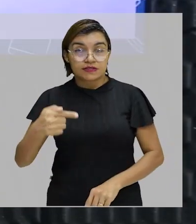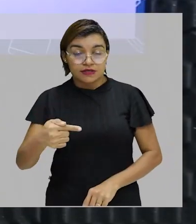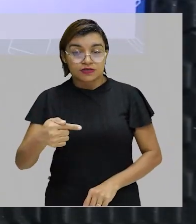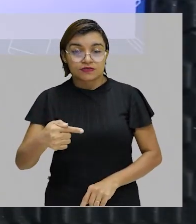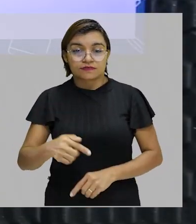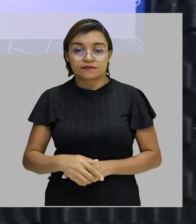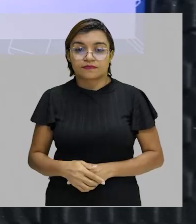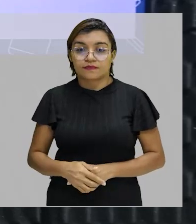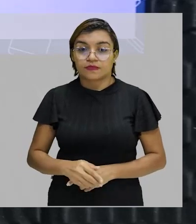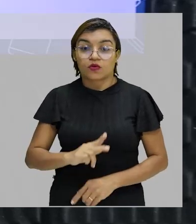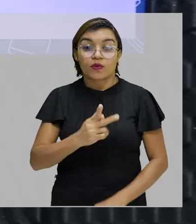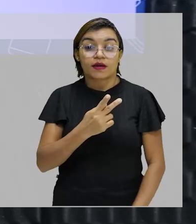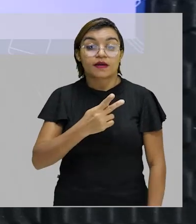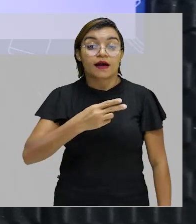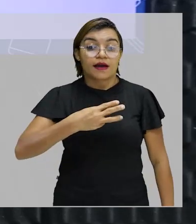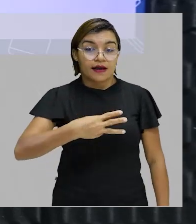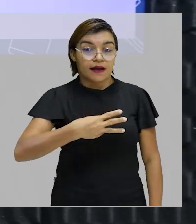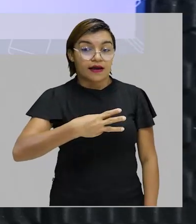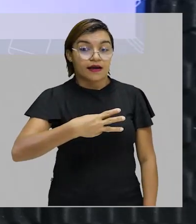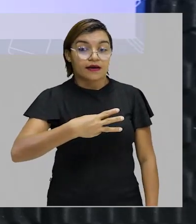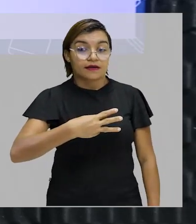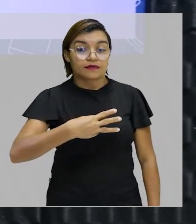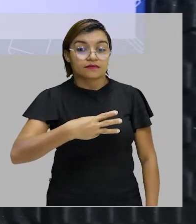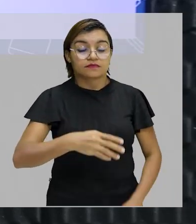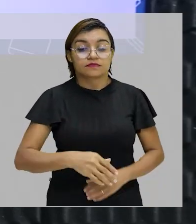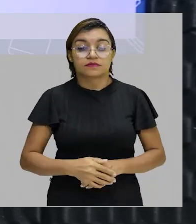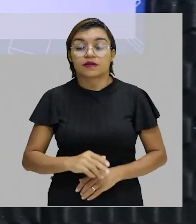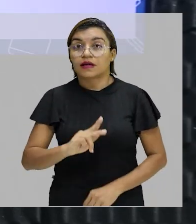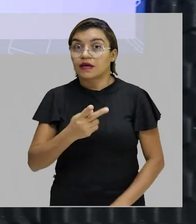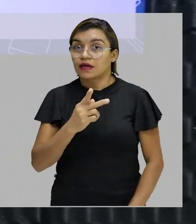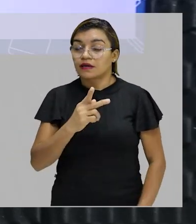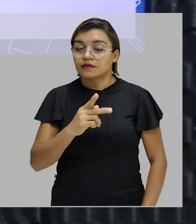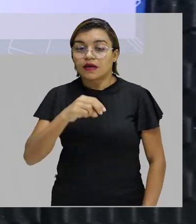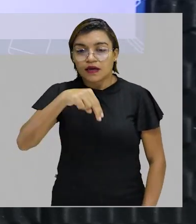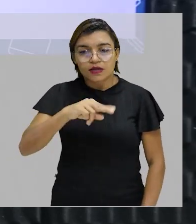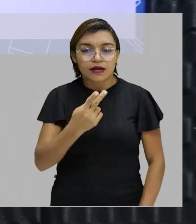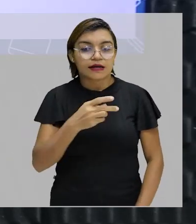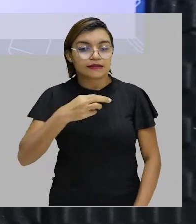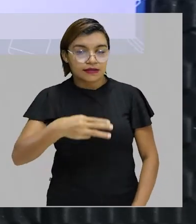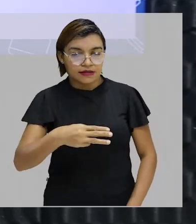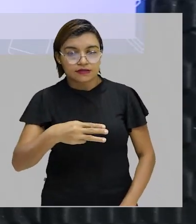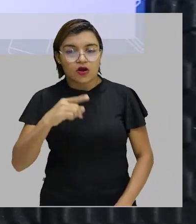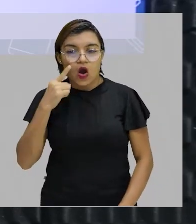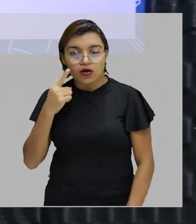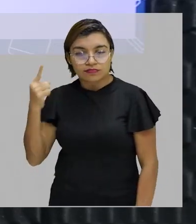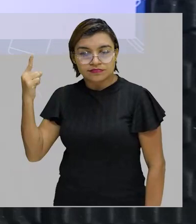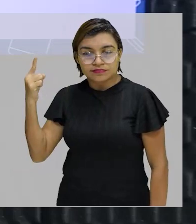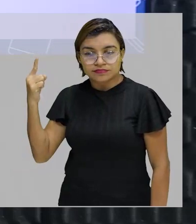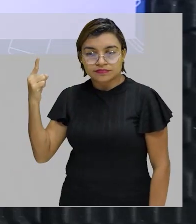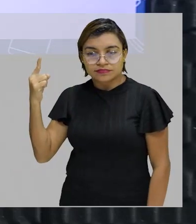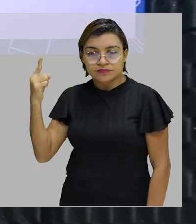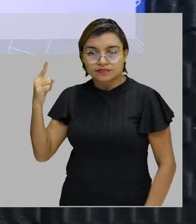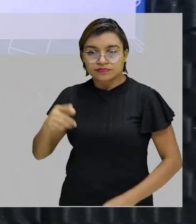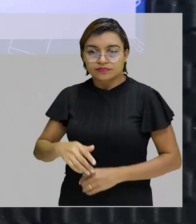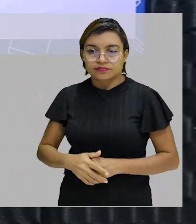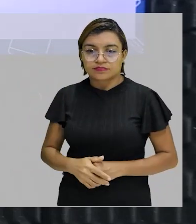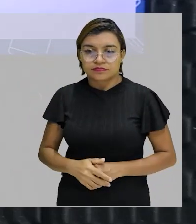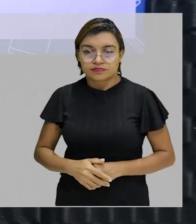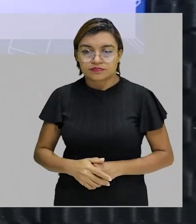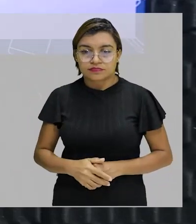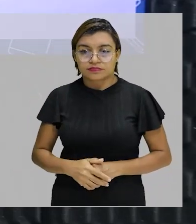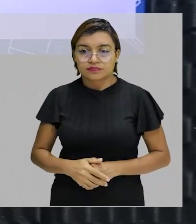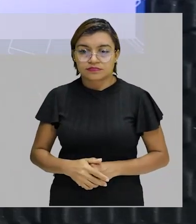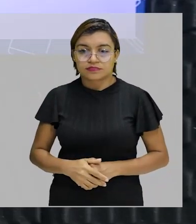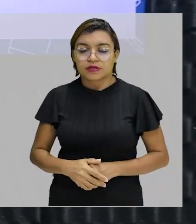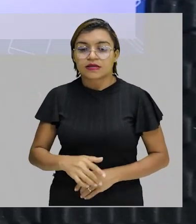o NH3, 14 mais 1, mais 1, mais 1, 17. 2 vezes 17. 7 gramas